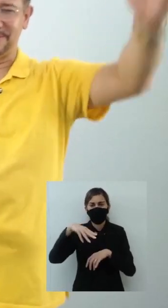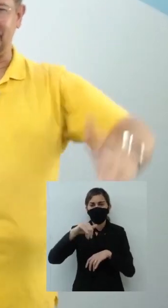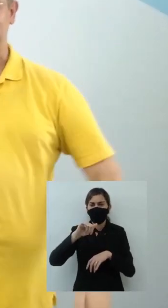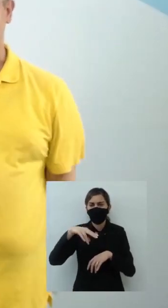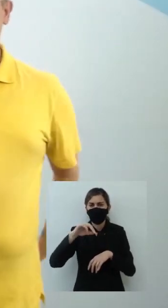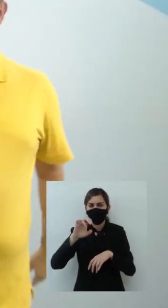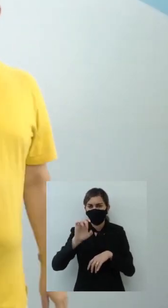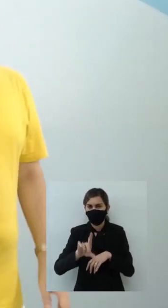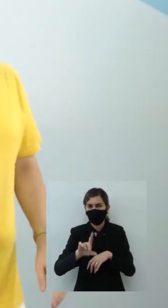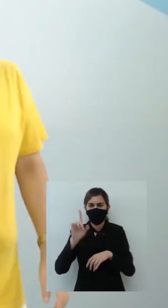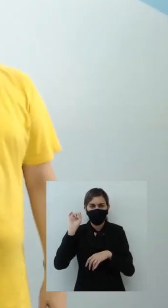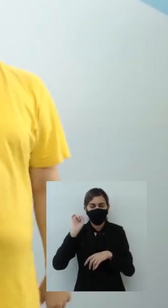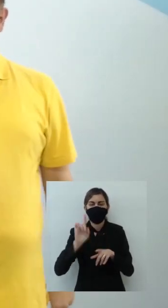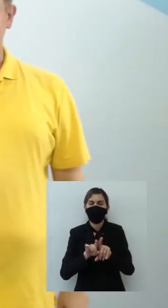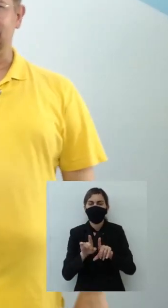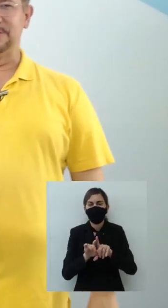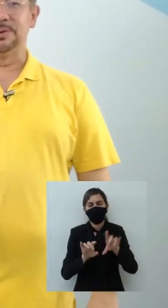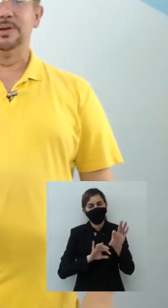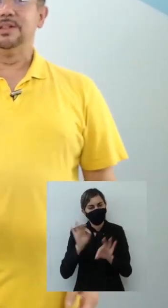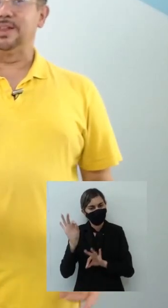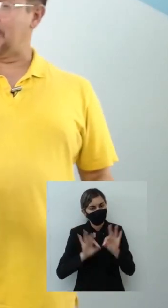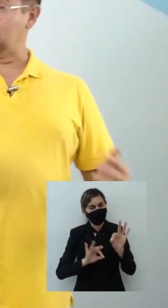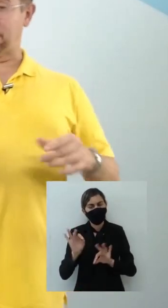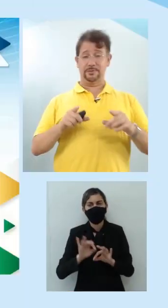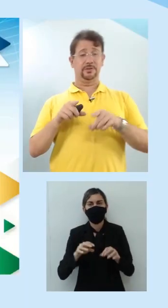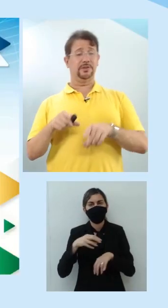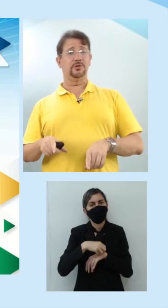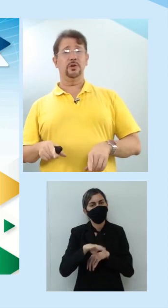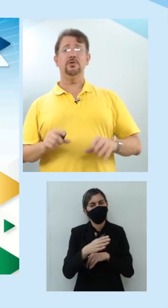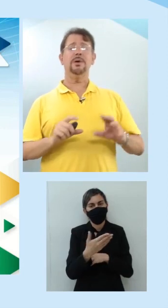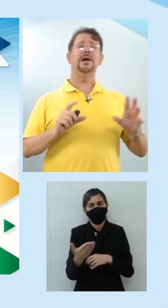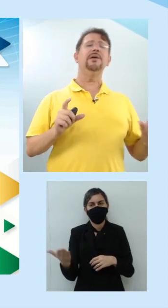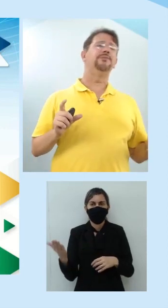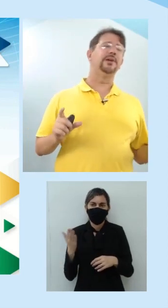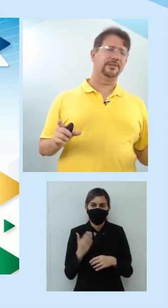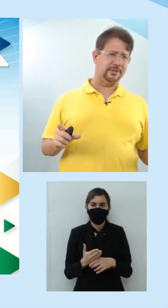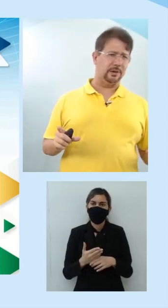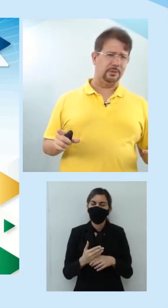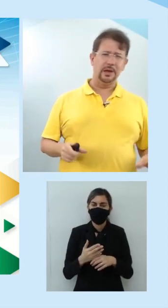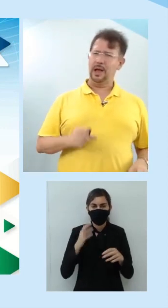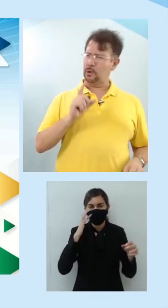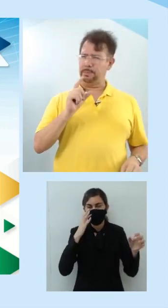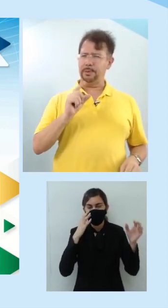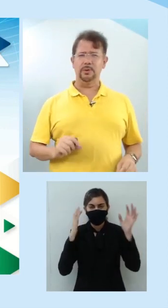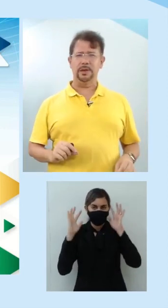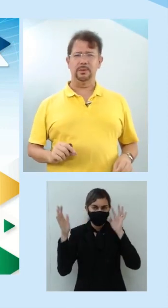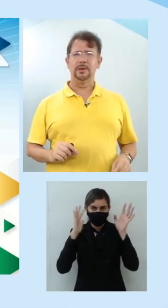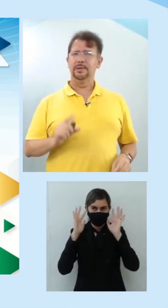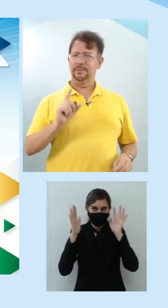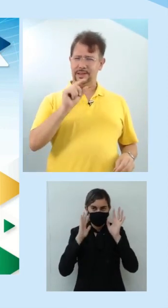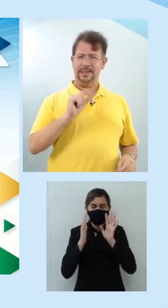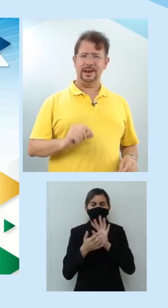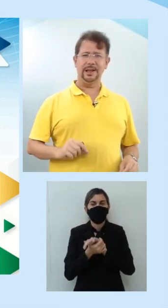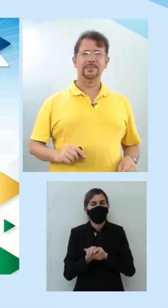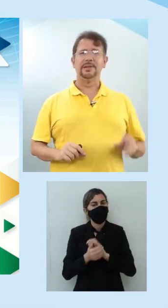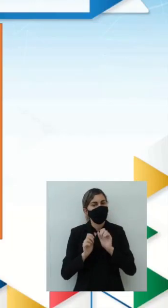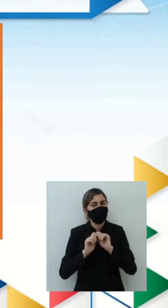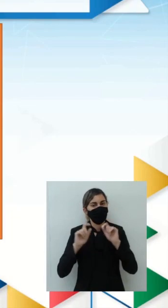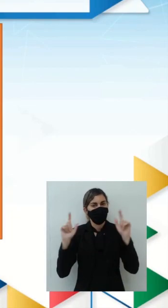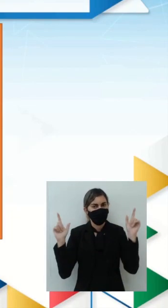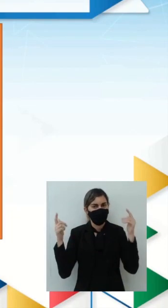Manuelzinho também. E vamos caminhando. Trago para vocês hoje uma reflexão. Acompanhem comigo na